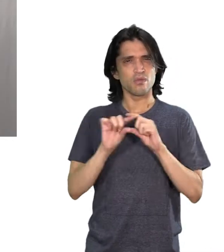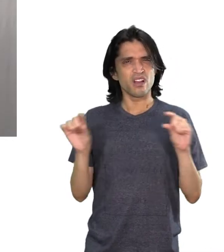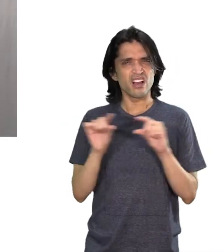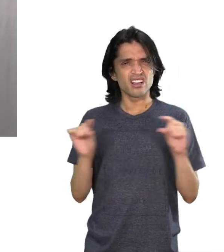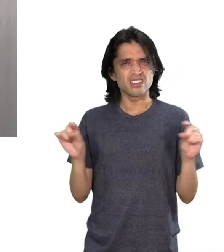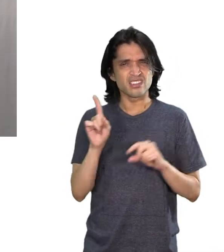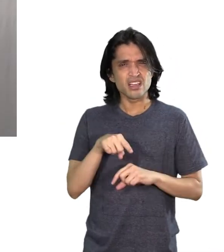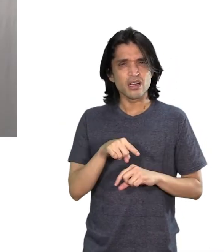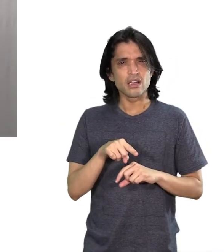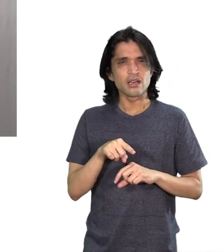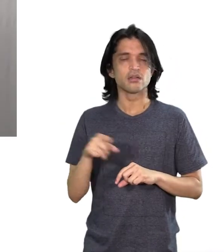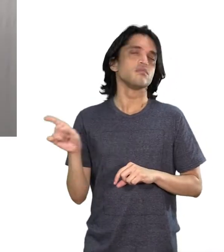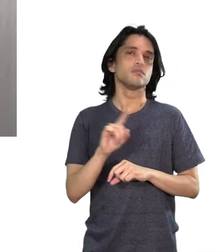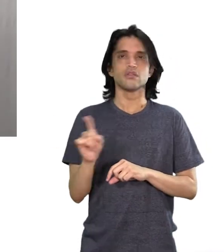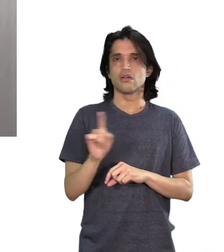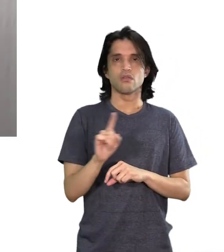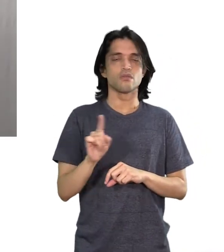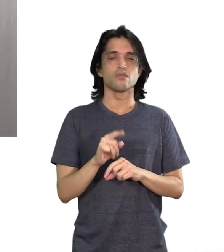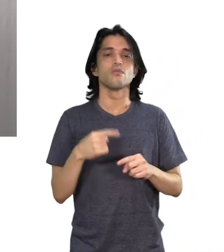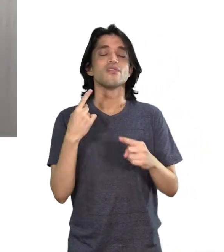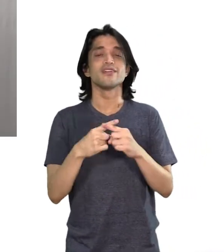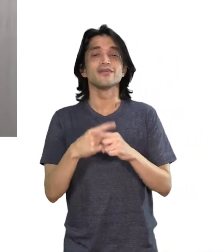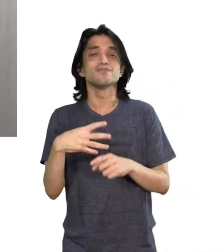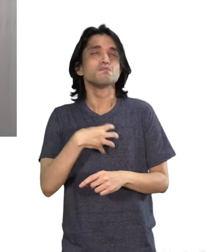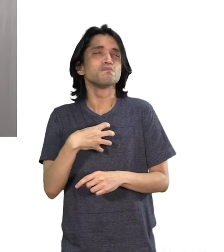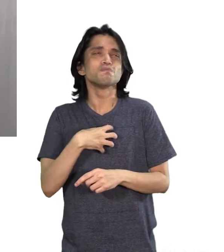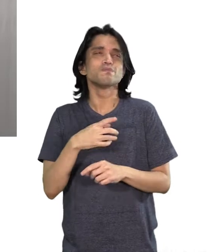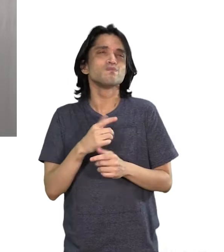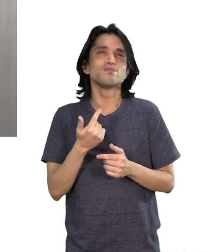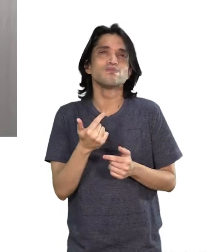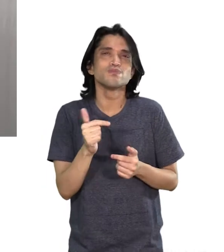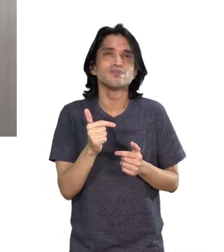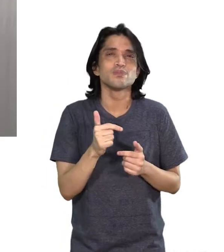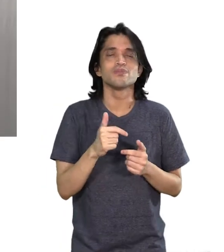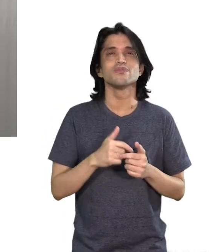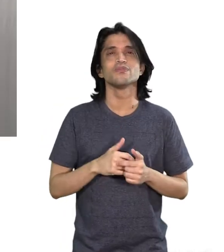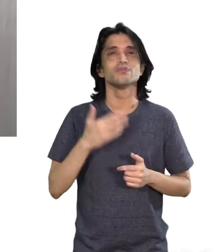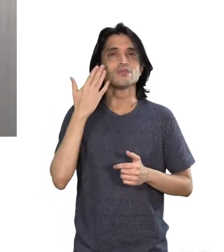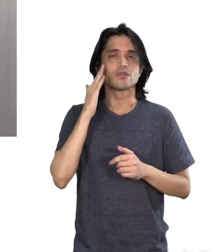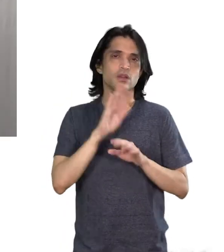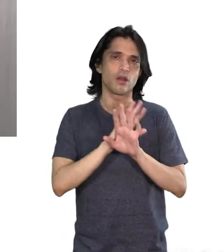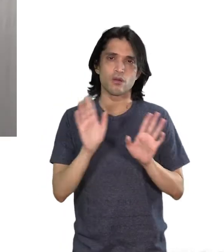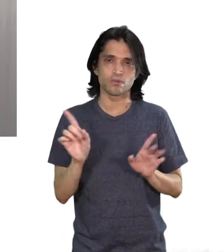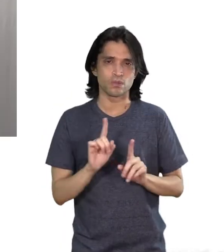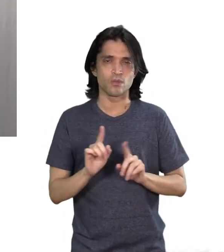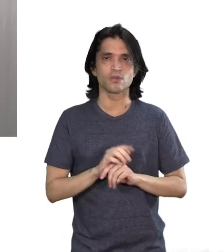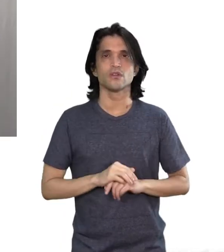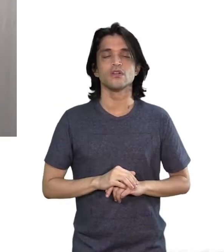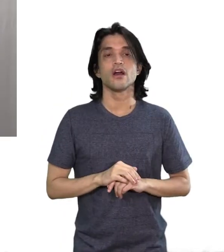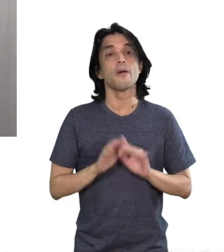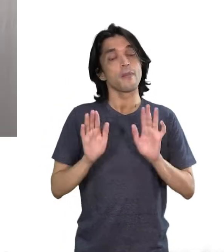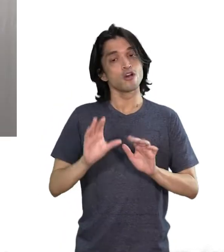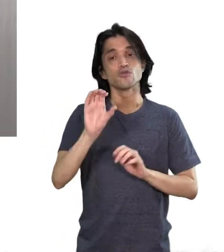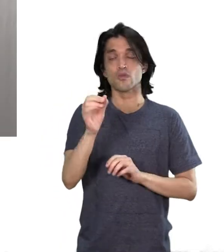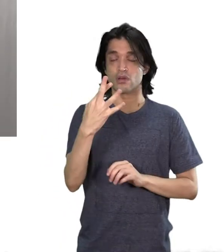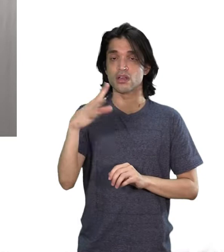possuem sentido completo. Mas são orações? Sim, são, pois as orações não precisam de sentido